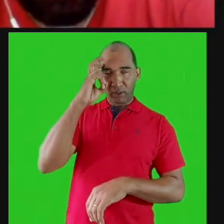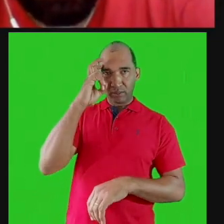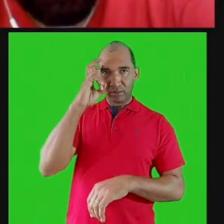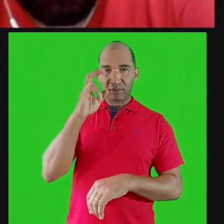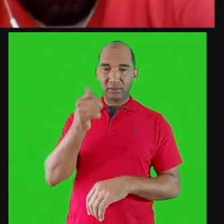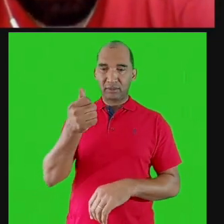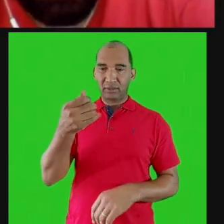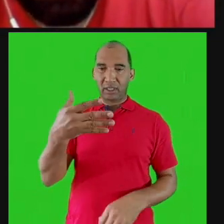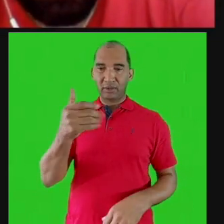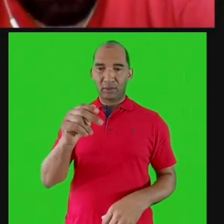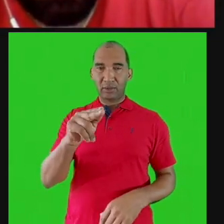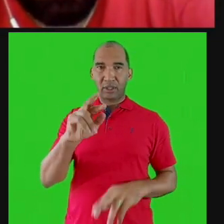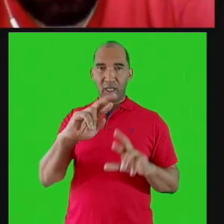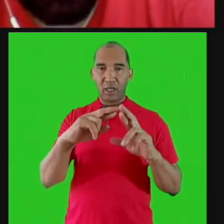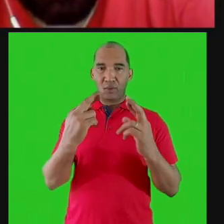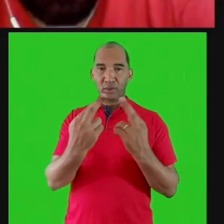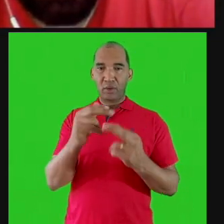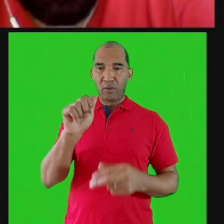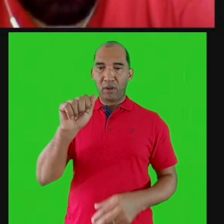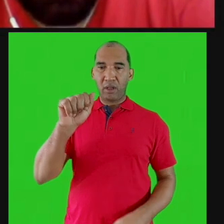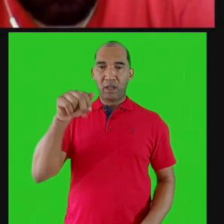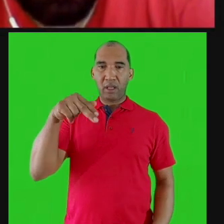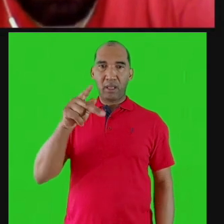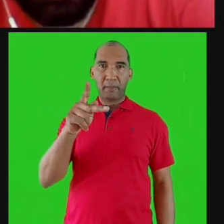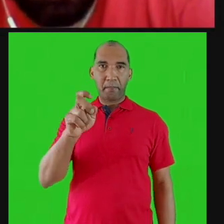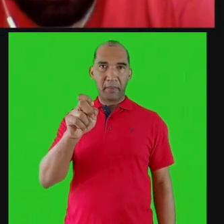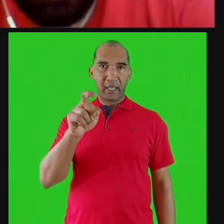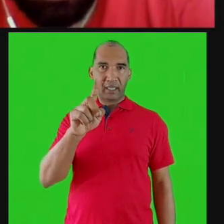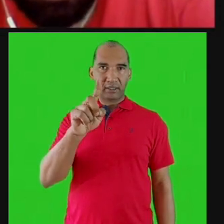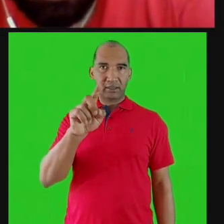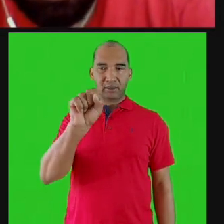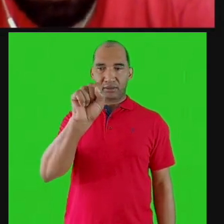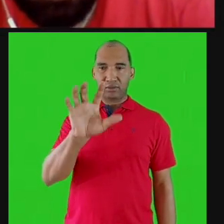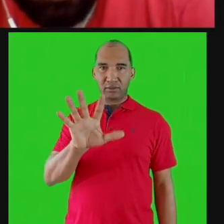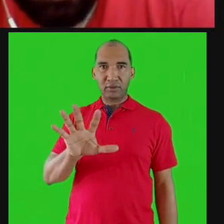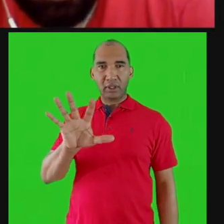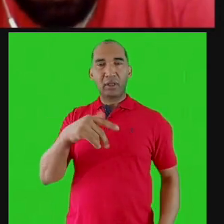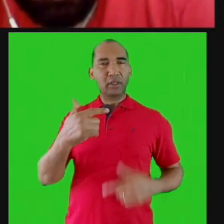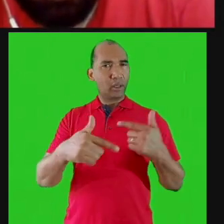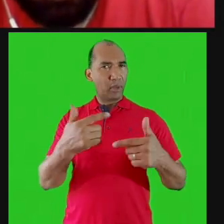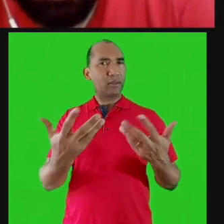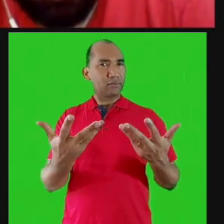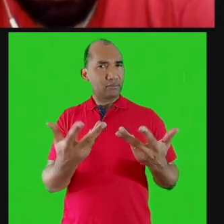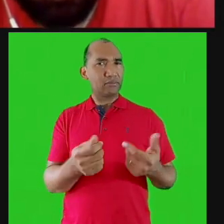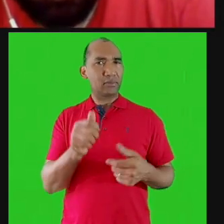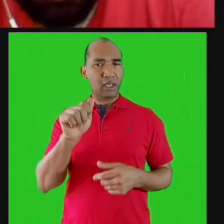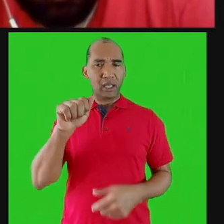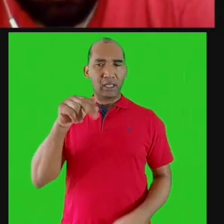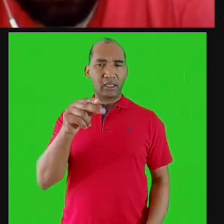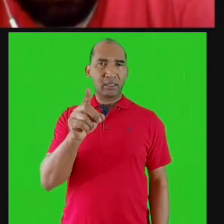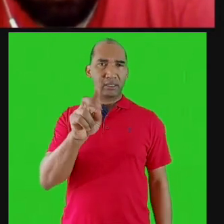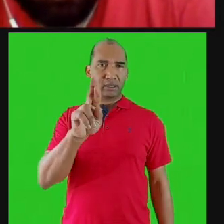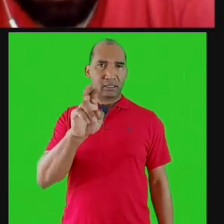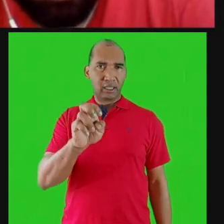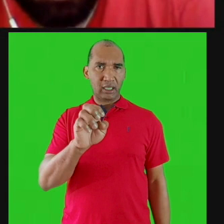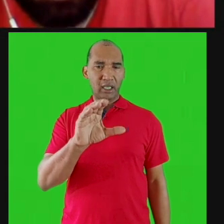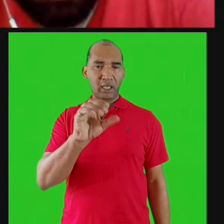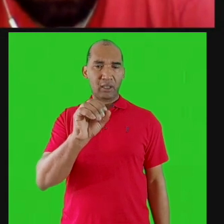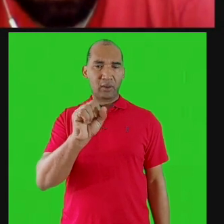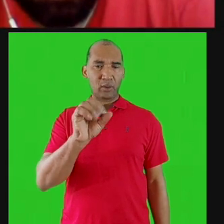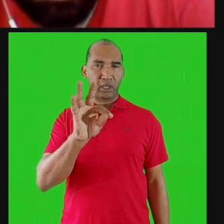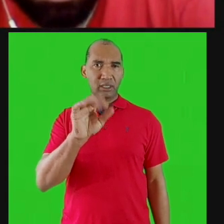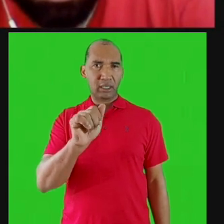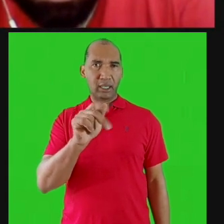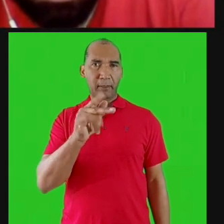parte cultural 14ª Amped Sudeste, a gente fazendo um trabalho bacana. André Costa Pinto, que